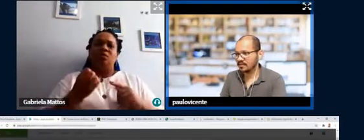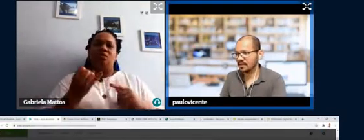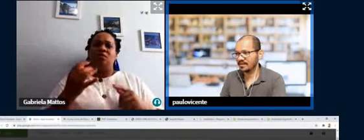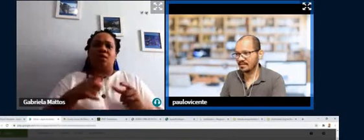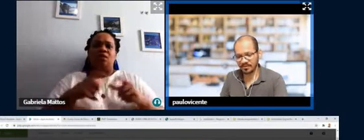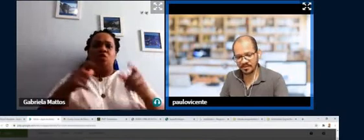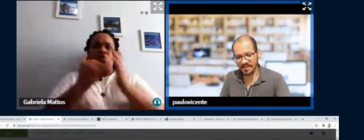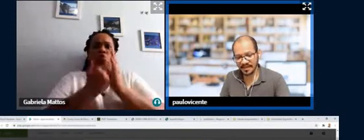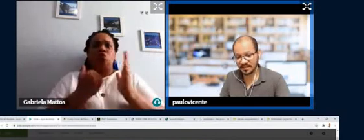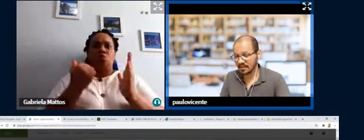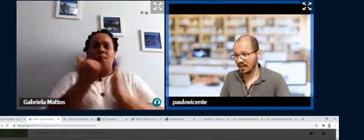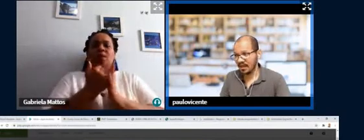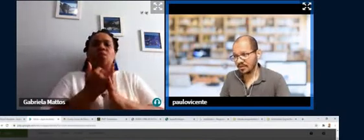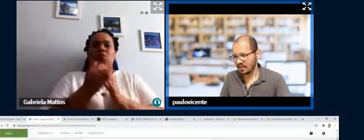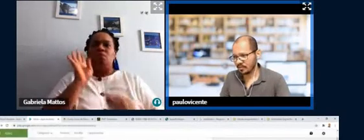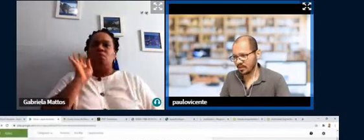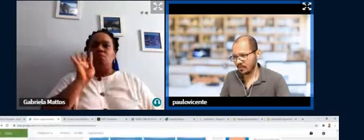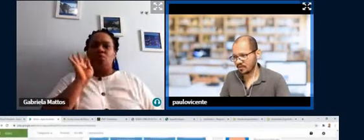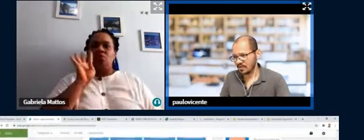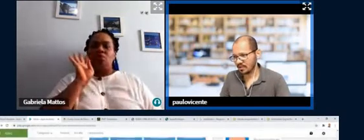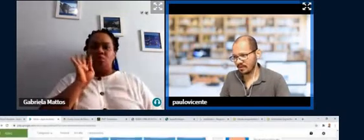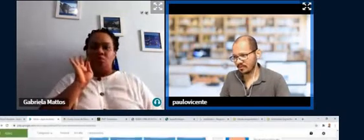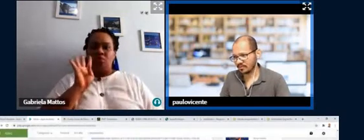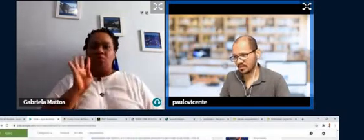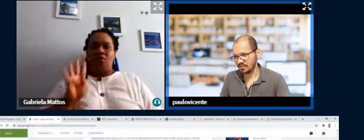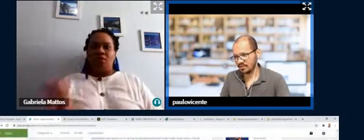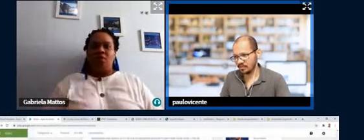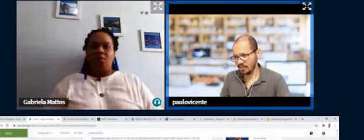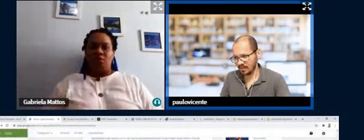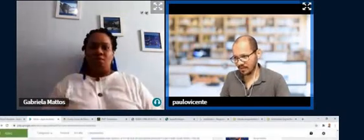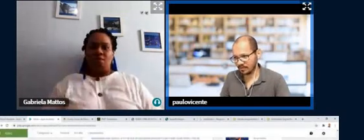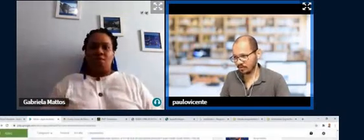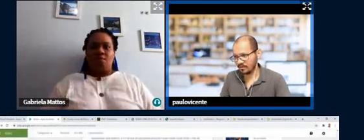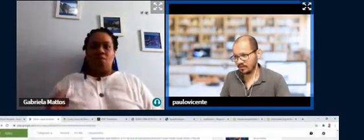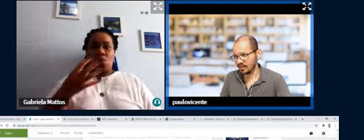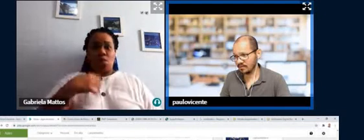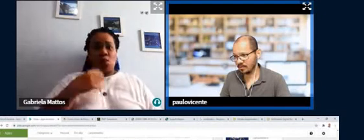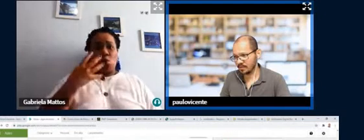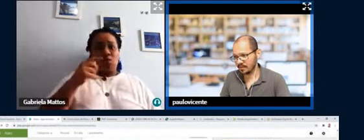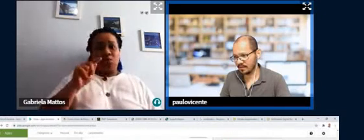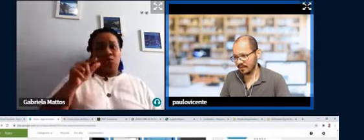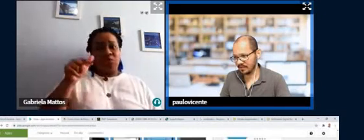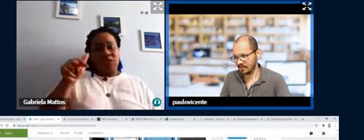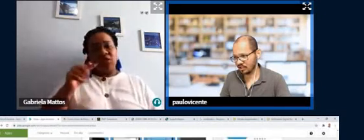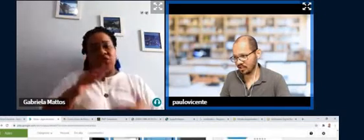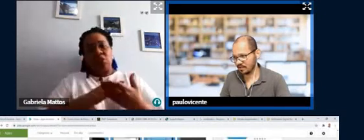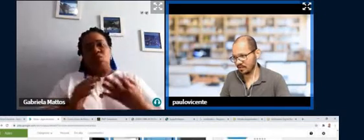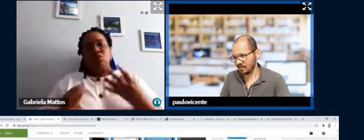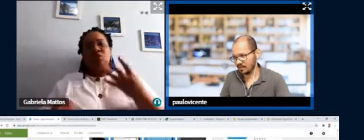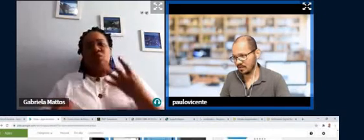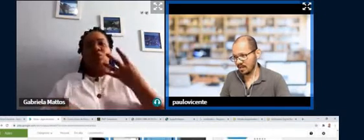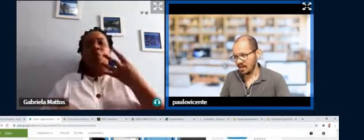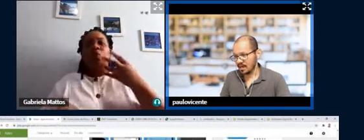minha, né? Umas animações bem bacanas. Eu não entendo por que o pessoal dá nota 4.7 e o meu dá 4.9. Eu não entendo, realmente o pessoal eu até elogiei